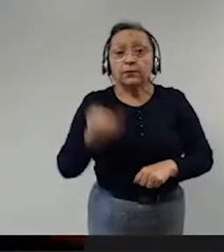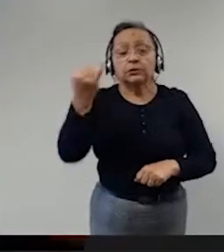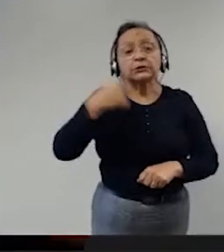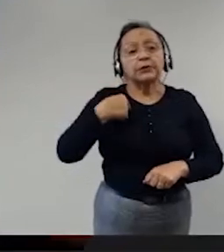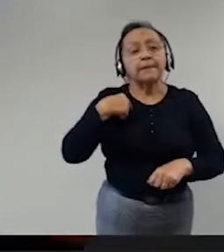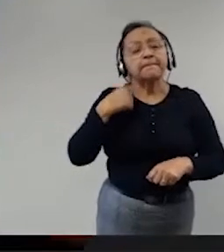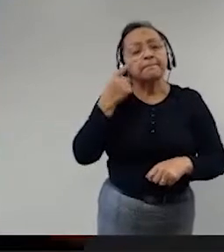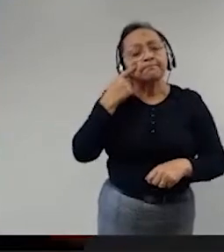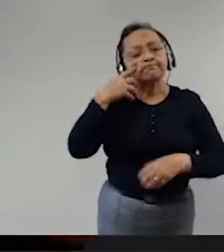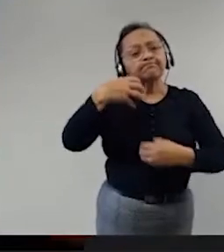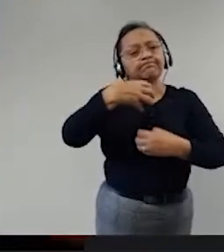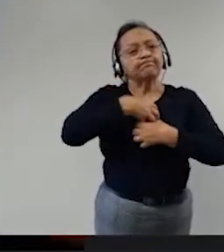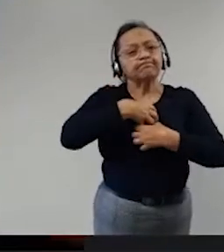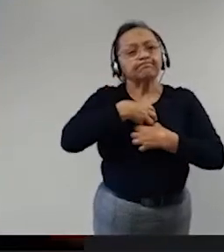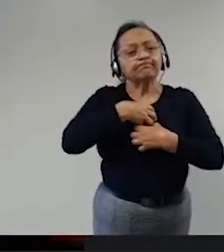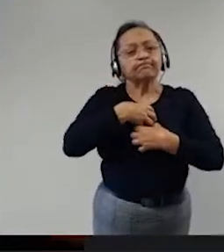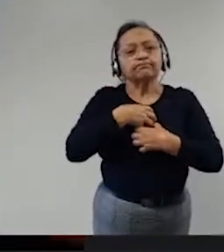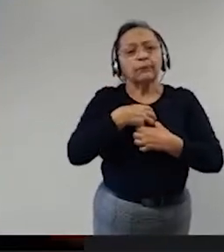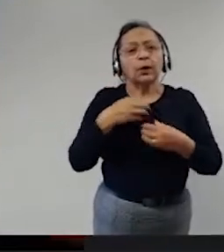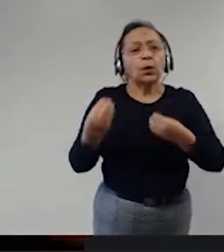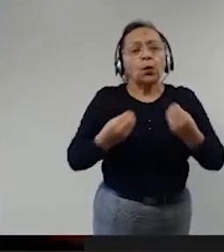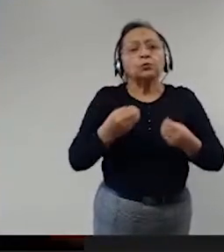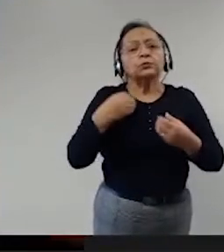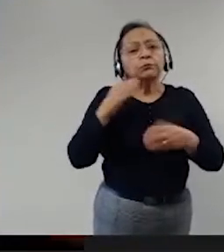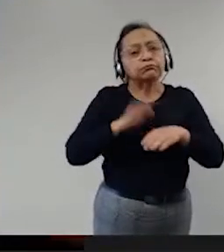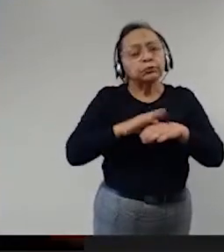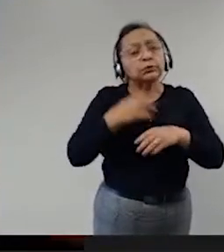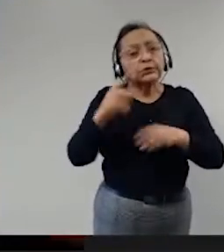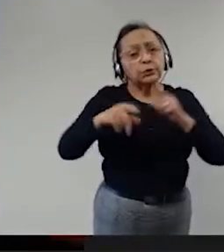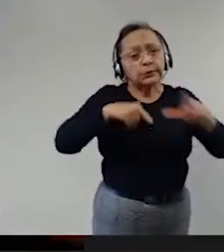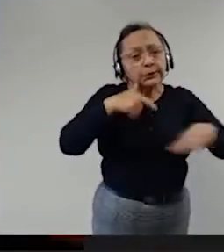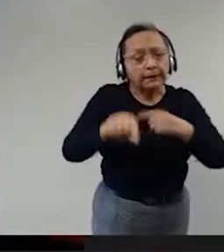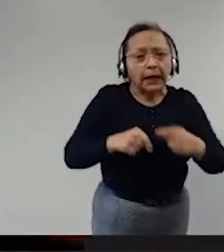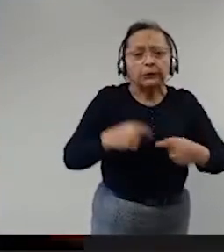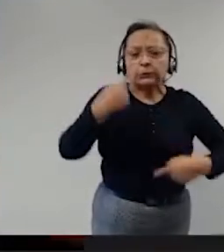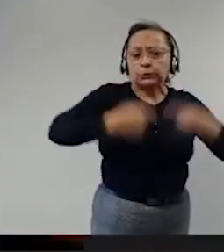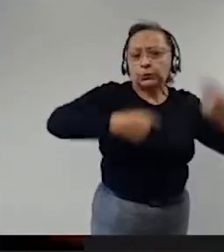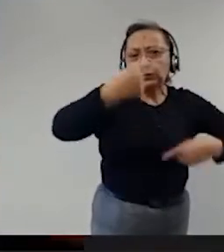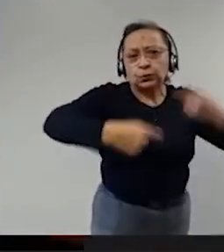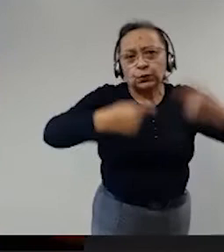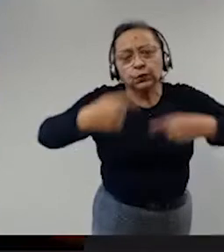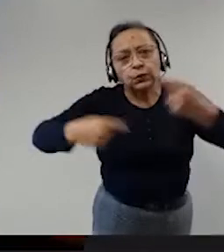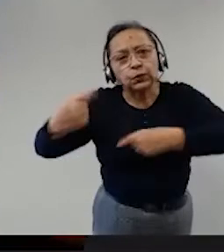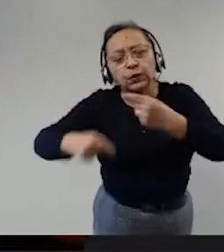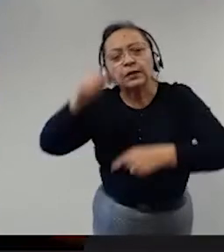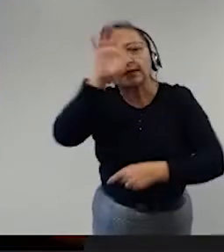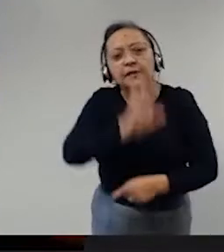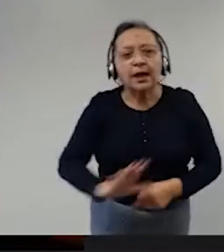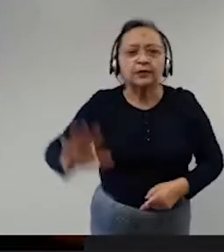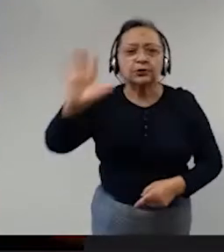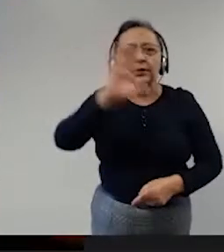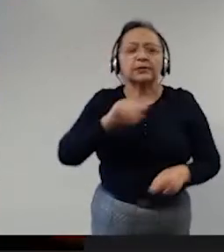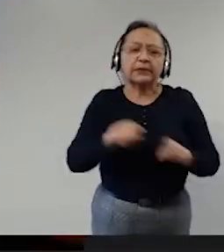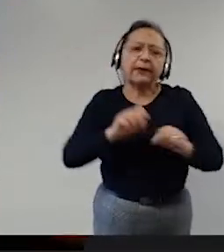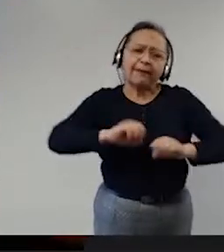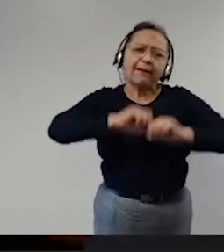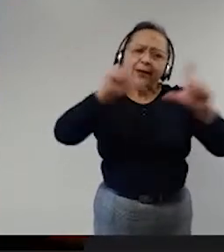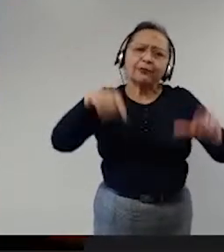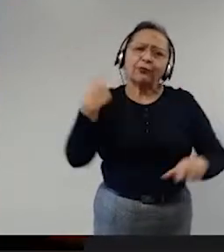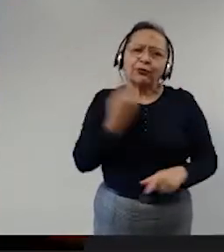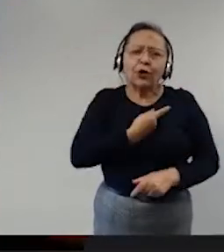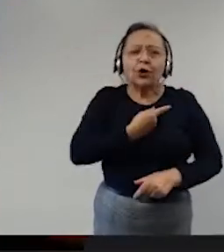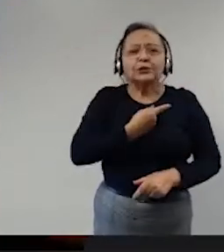você participar, através do seu trabalho, das discussões, das grandes discussões nacionais. É claro, nós